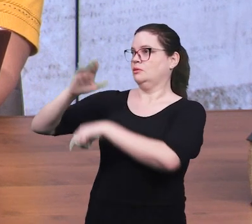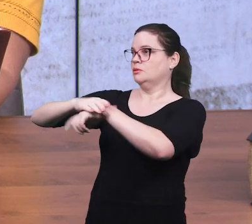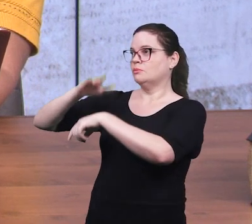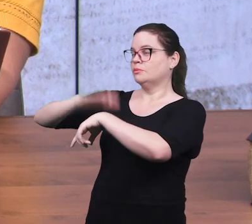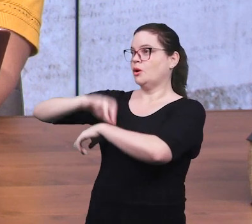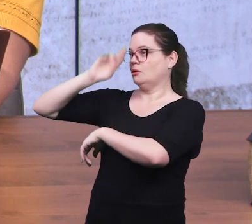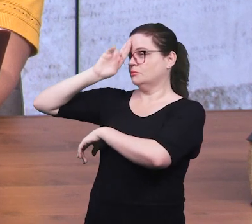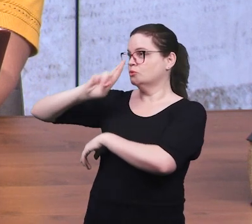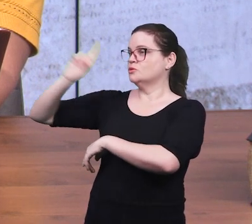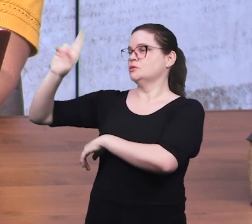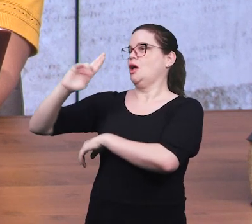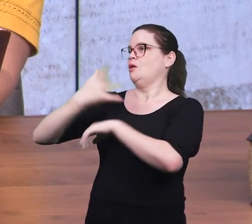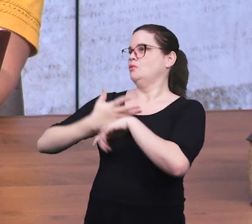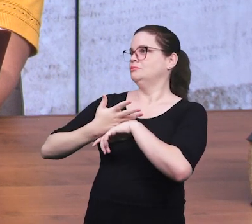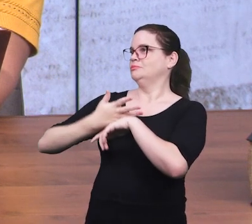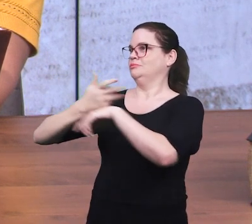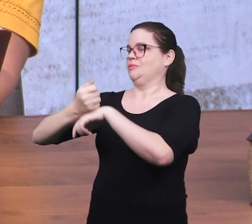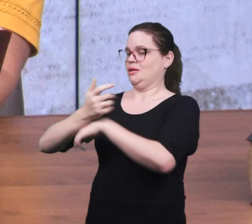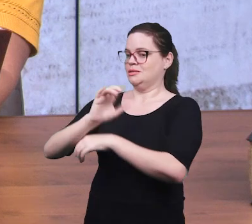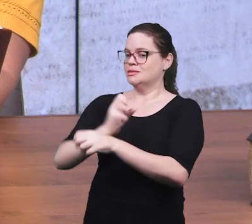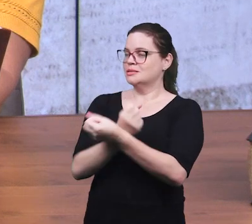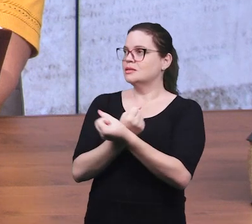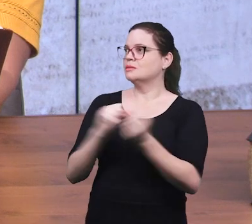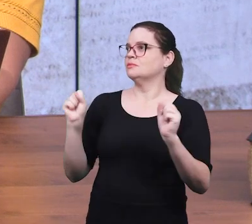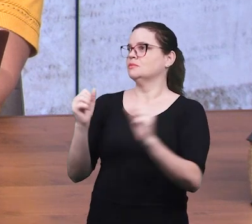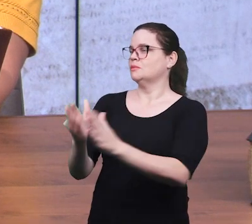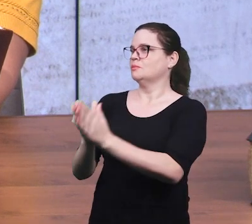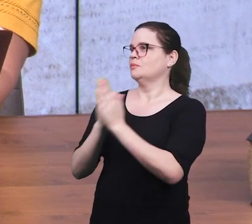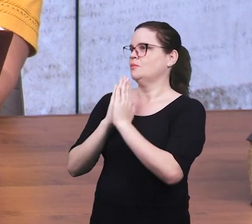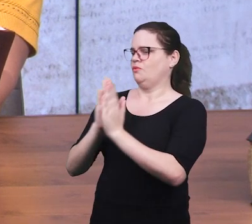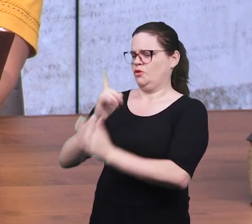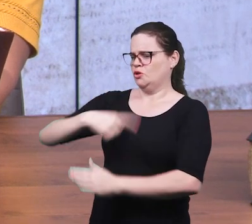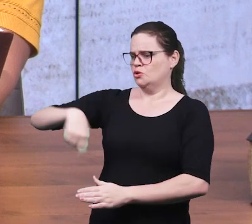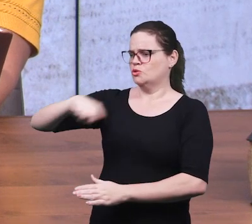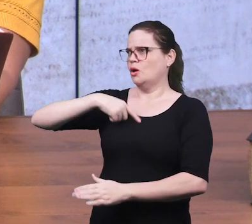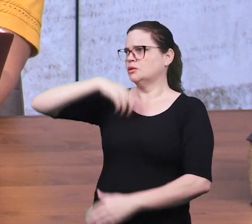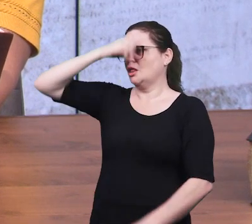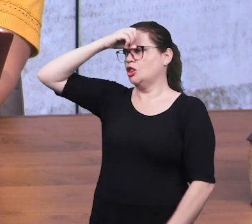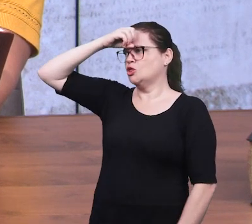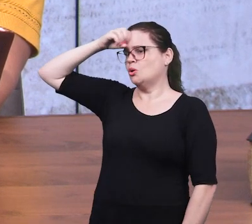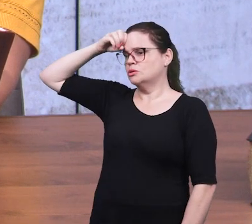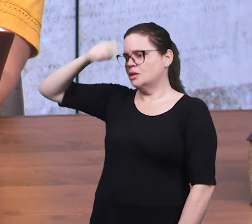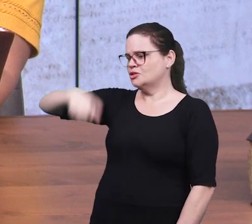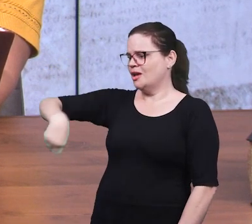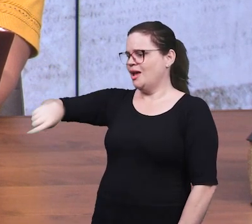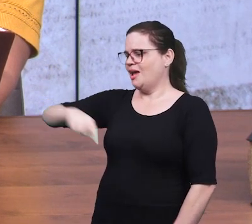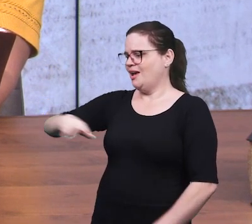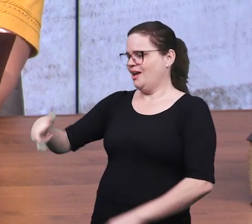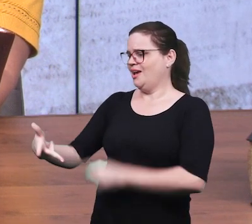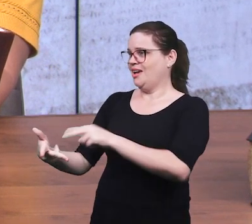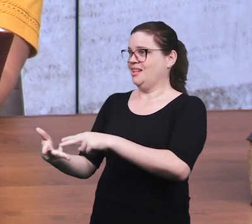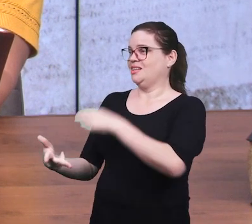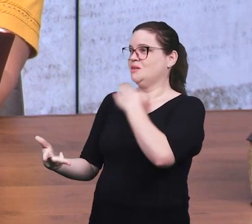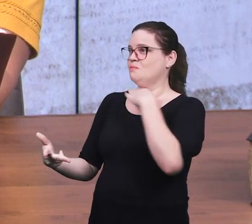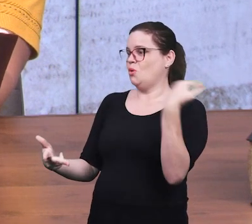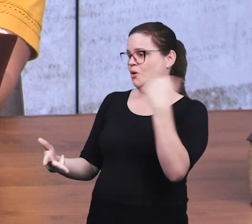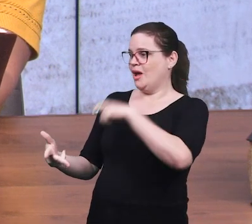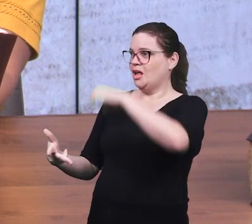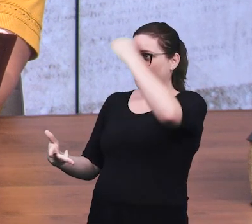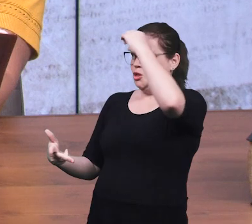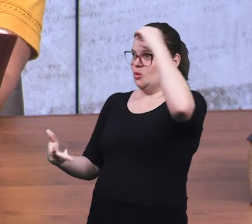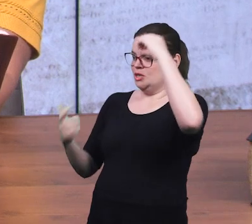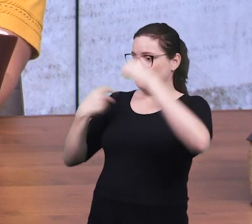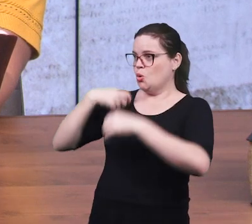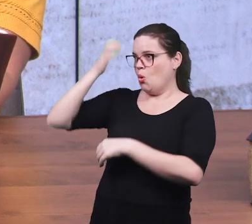não ponhas o sangue inocente no meio do teu povo Israel, e aquele sangue lhe será